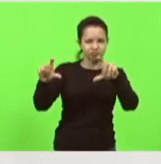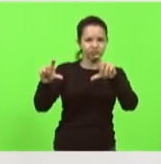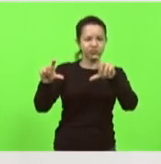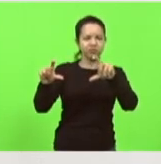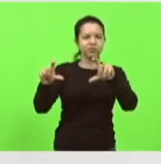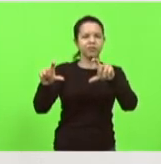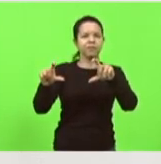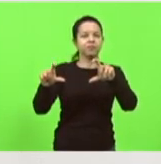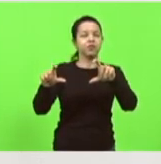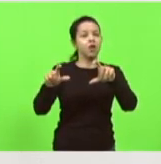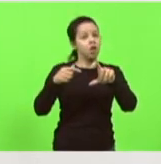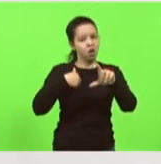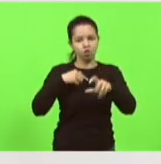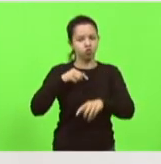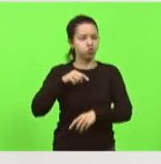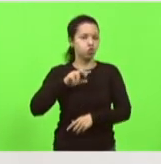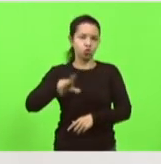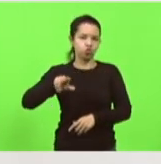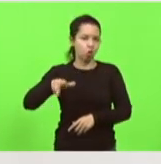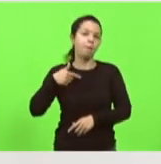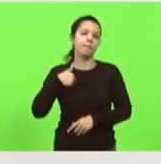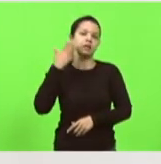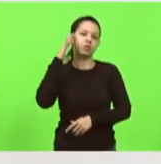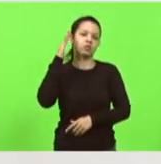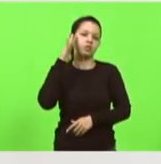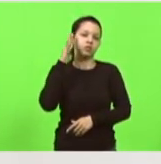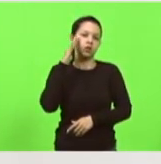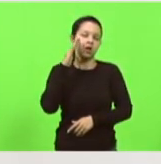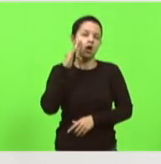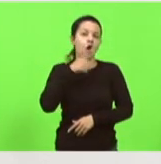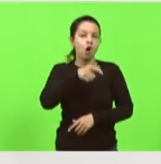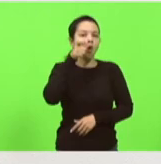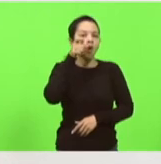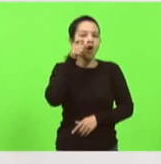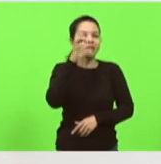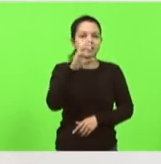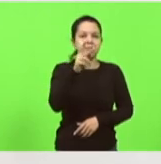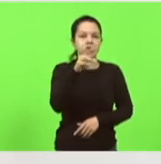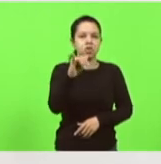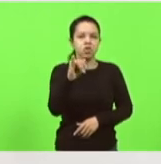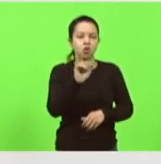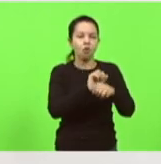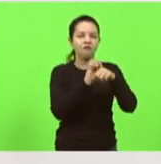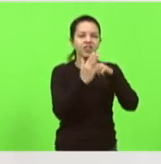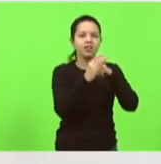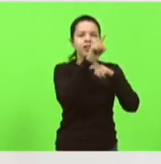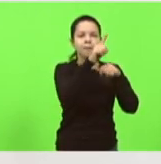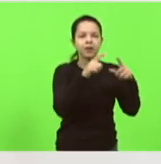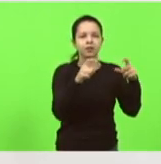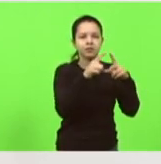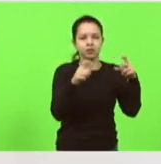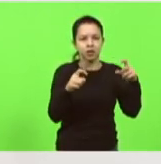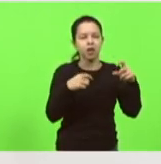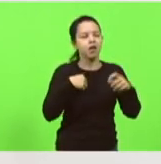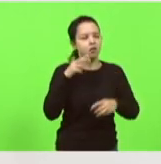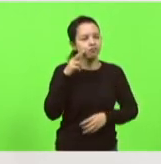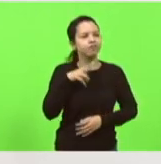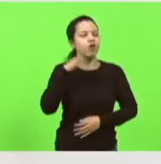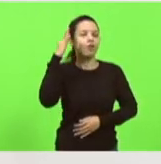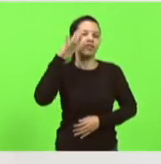Quando nós assistimos aquela CPI do Covid, lá em Brasília, lá, eu entendo isso mais do que nunca.